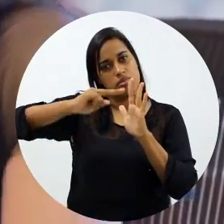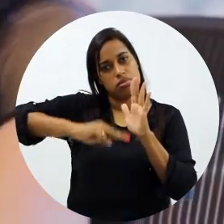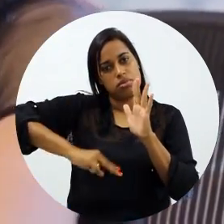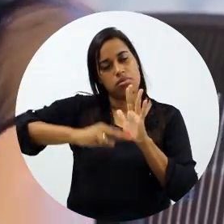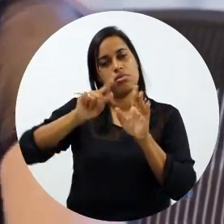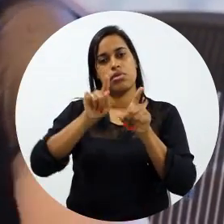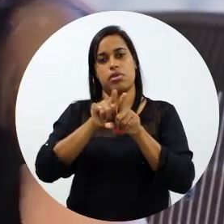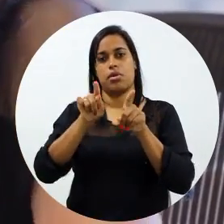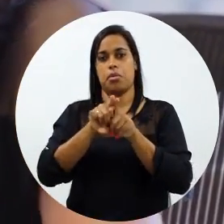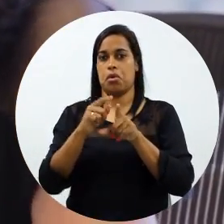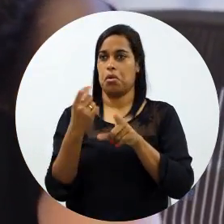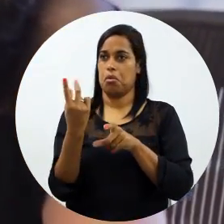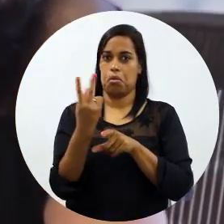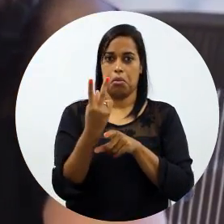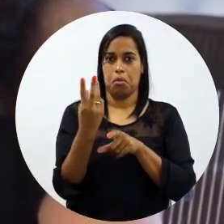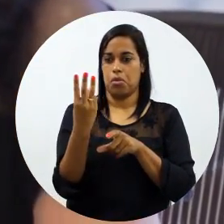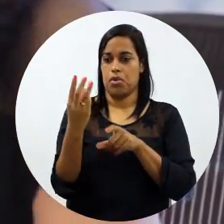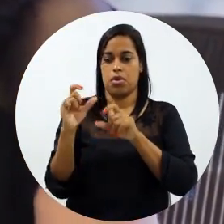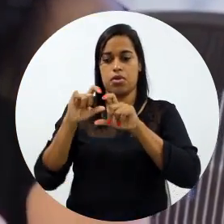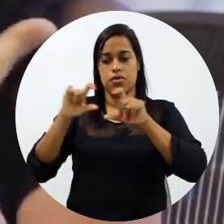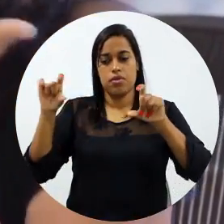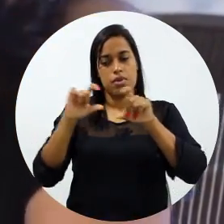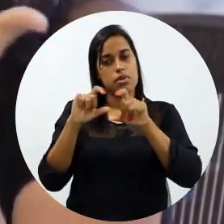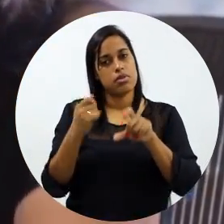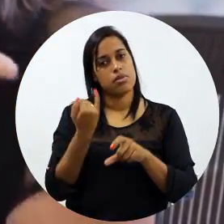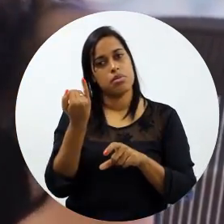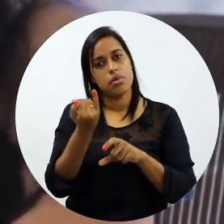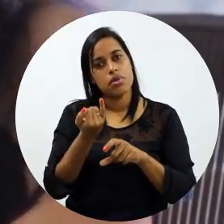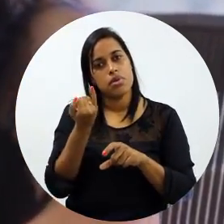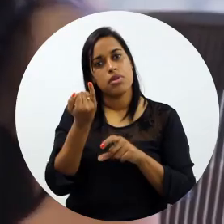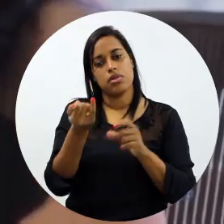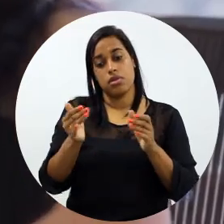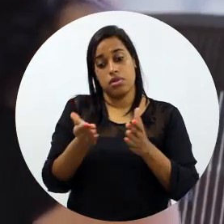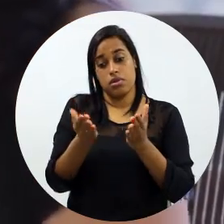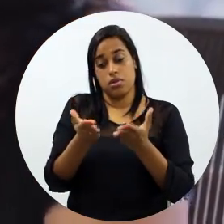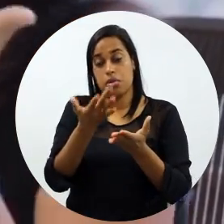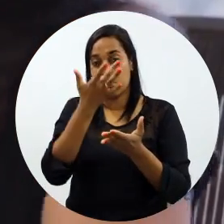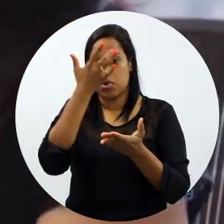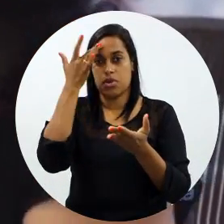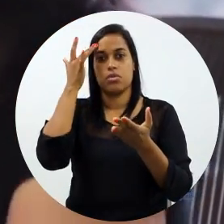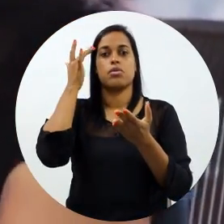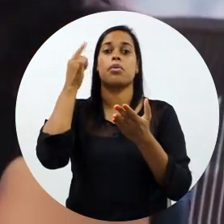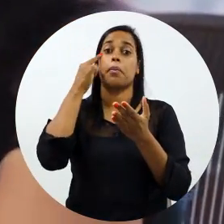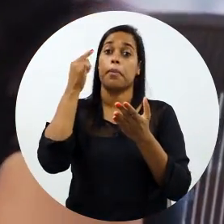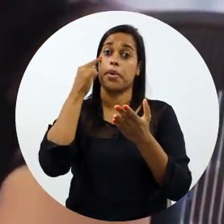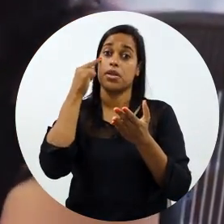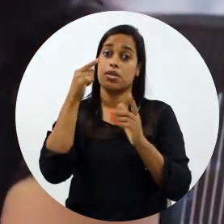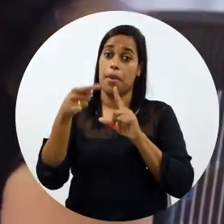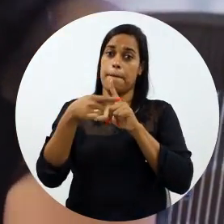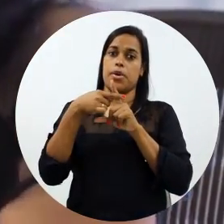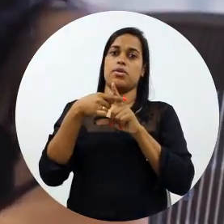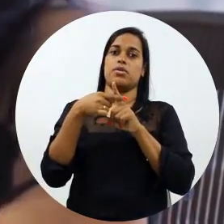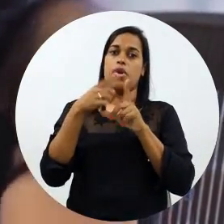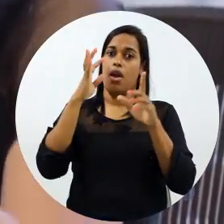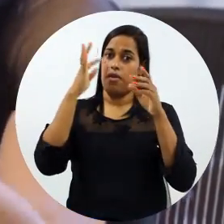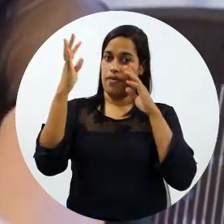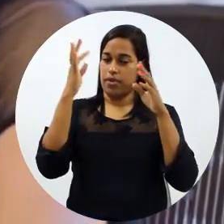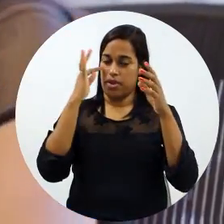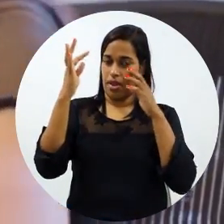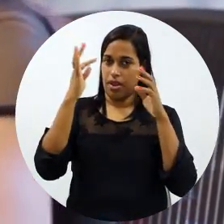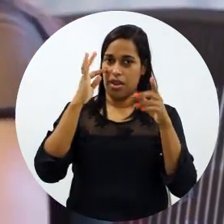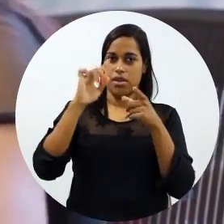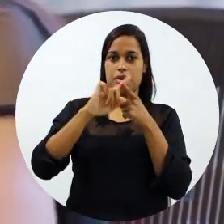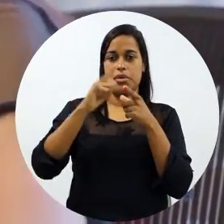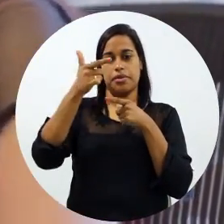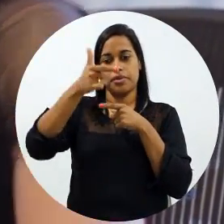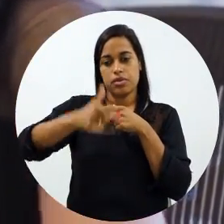parágrafo lá, de 2 ou 3 frases importantes, que estimule as pessoas a pensarem sobre o assunto, a refletir, porque aí, de